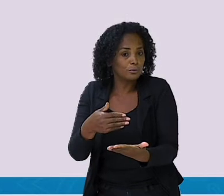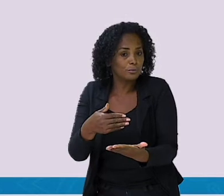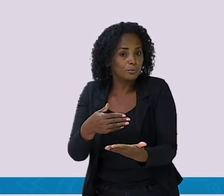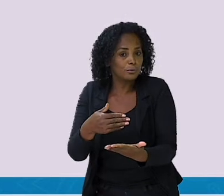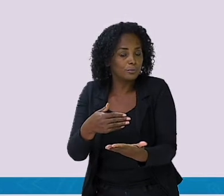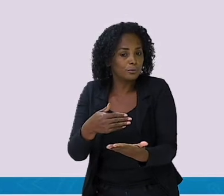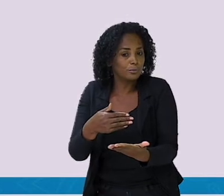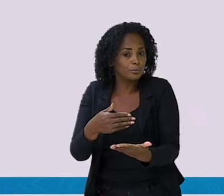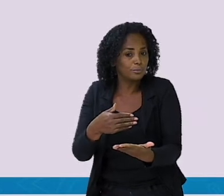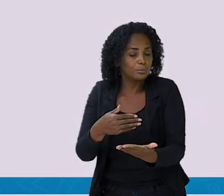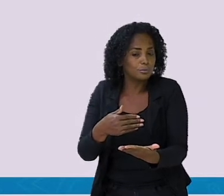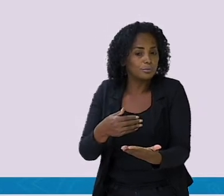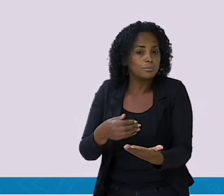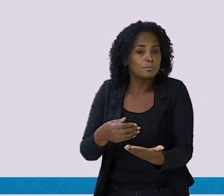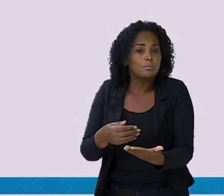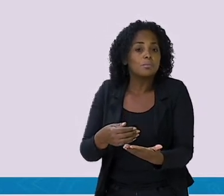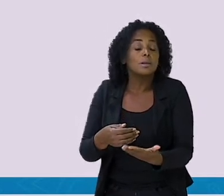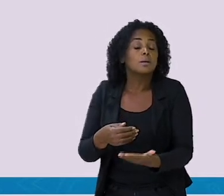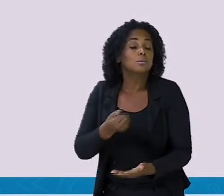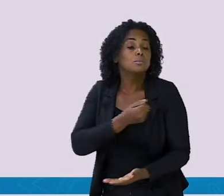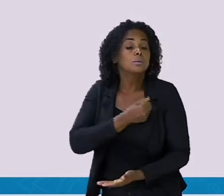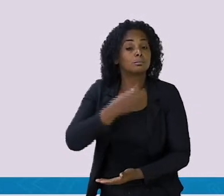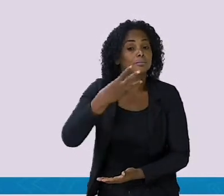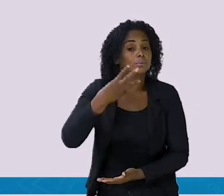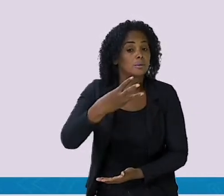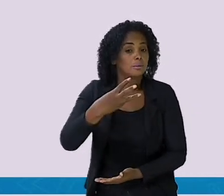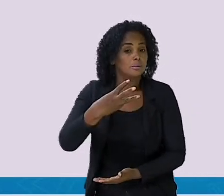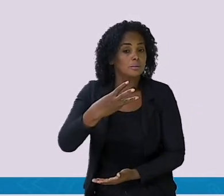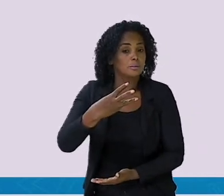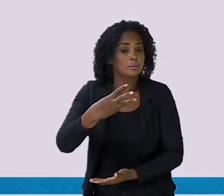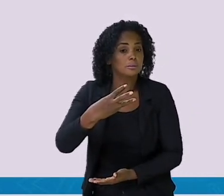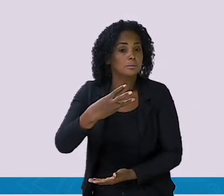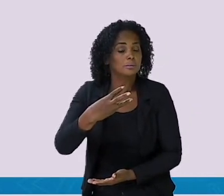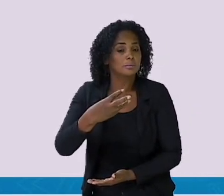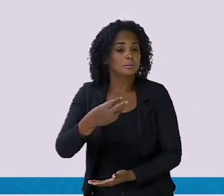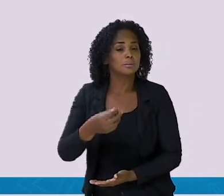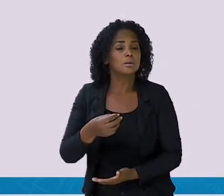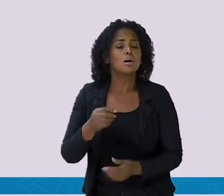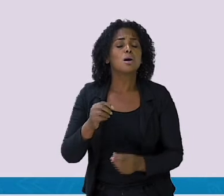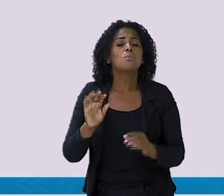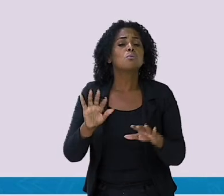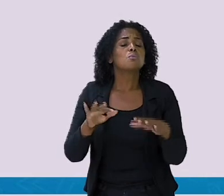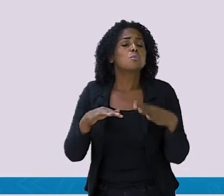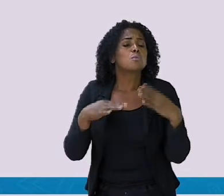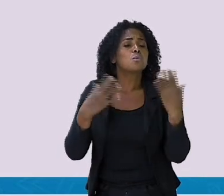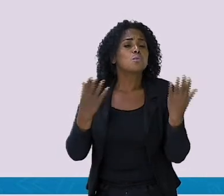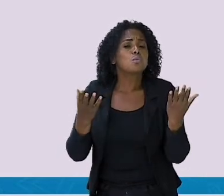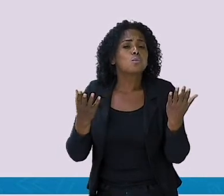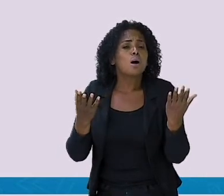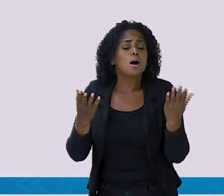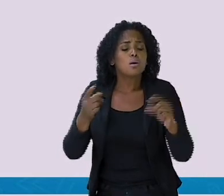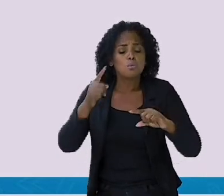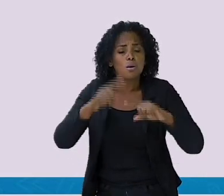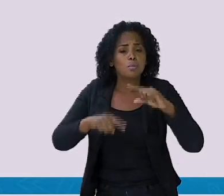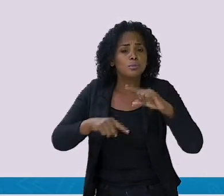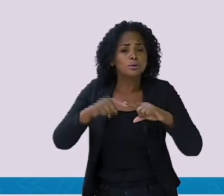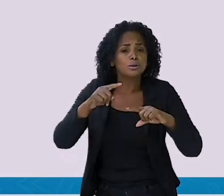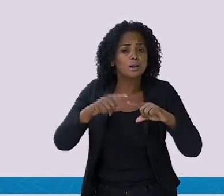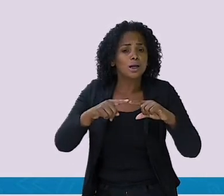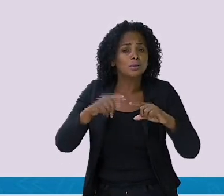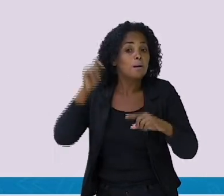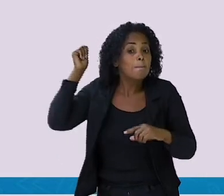pouco apagadinho e a gente ia precisar dessa informação. Os autores do livro